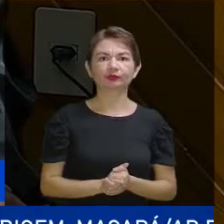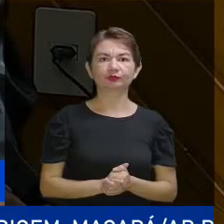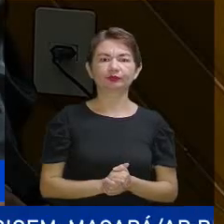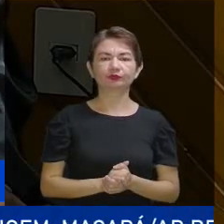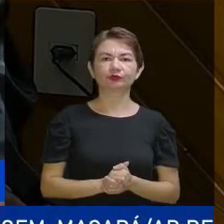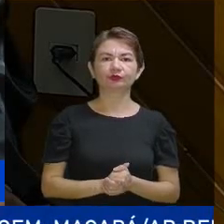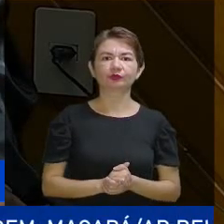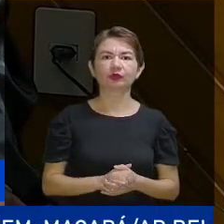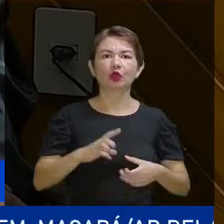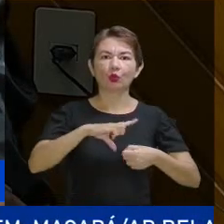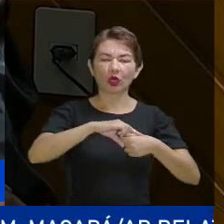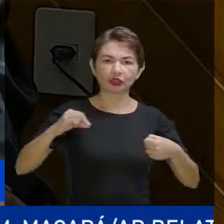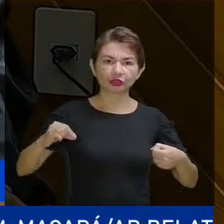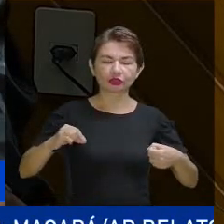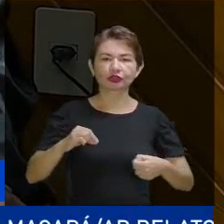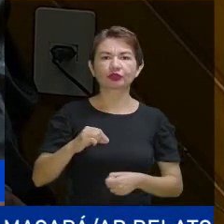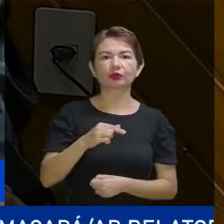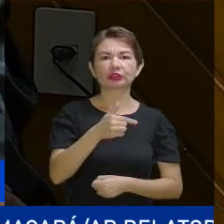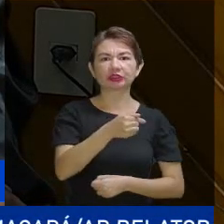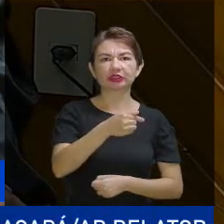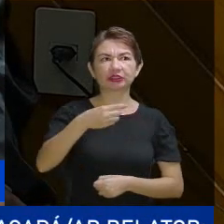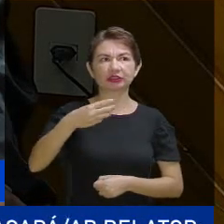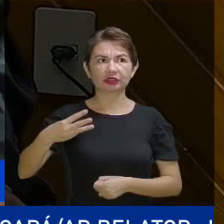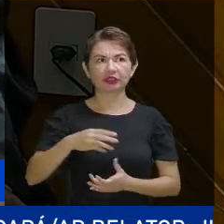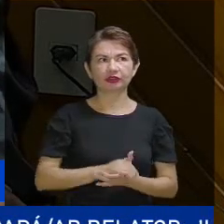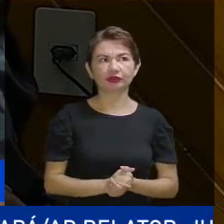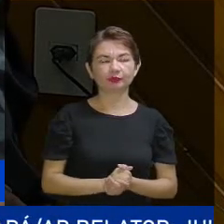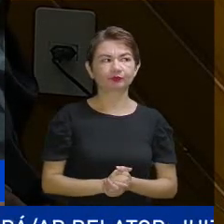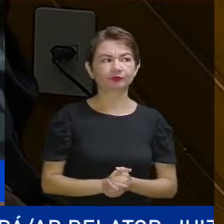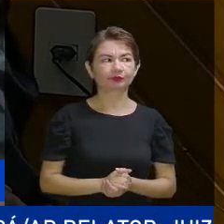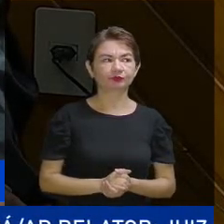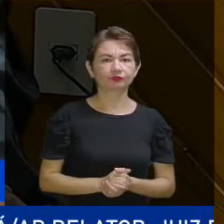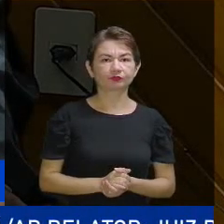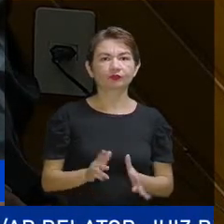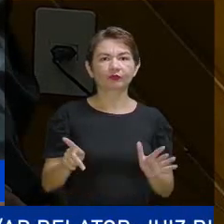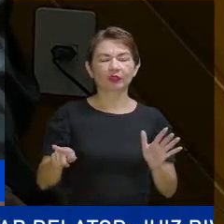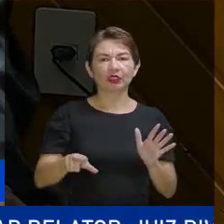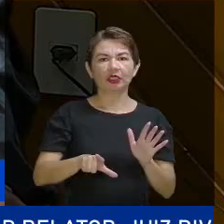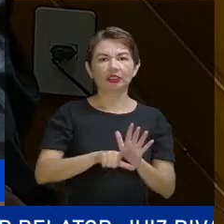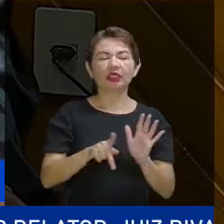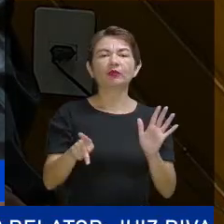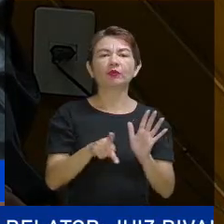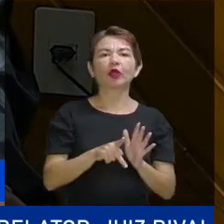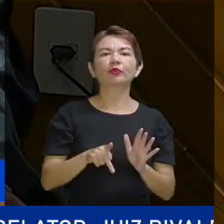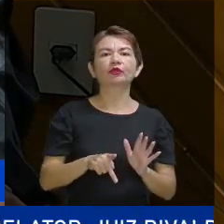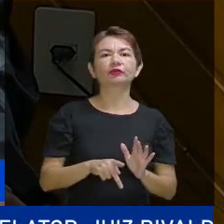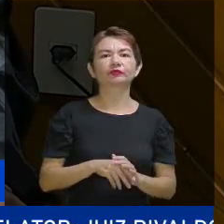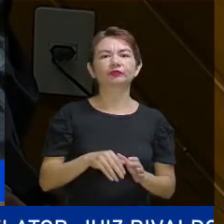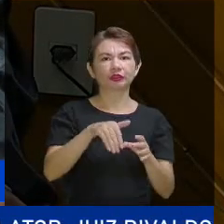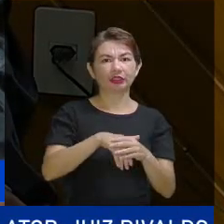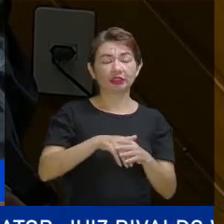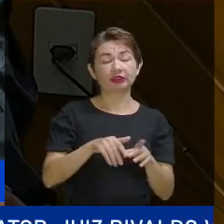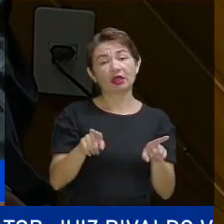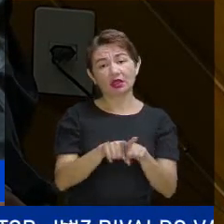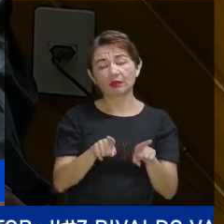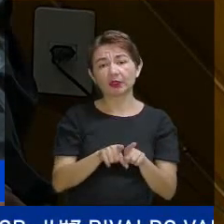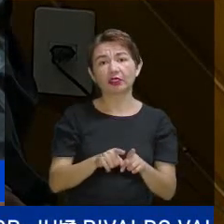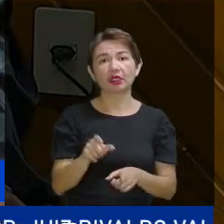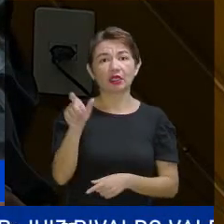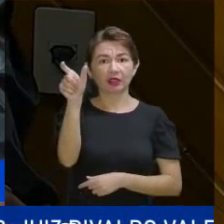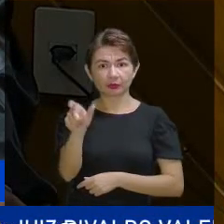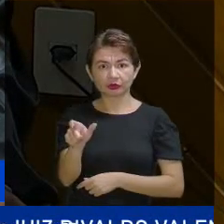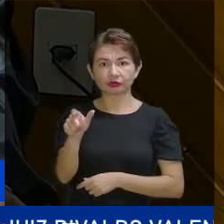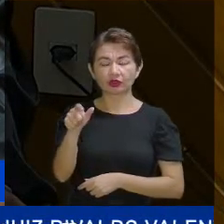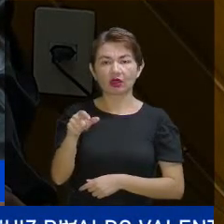recorrido nas penas do artigo 73, inciso 1, 3 da Lei das Eleições. Em contra-razões, o